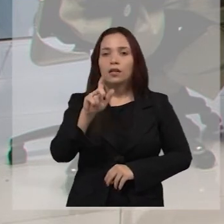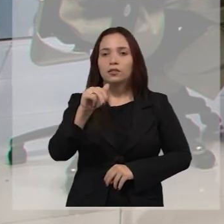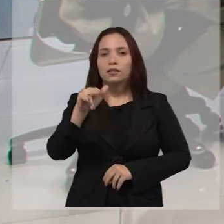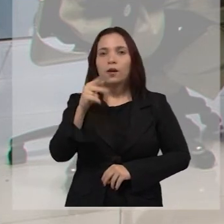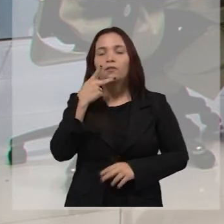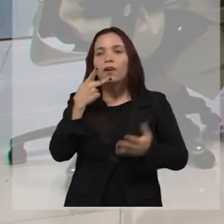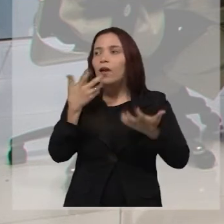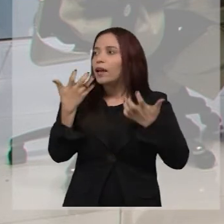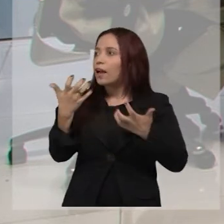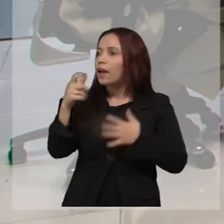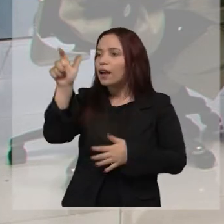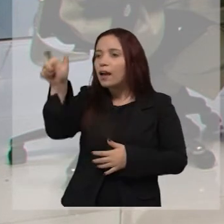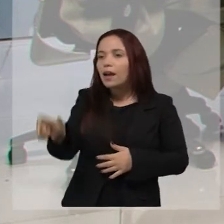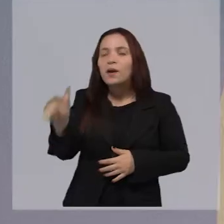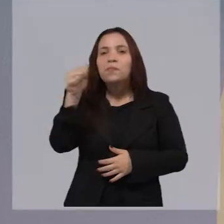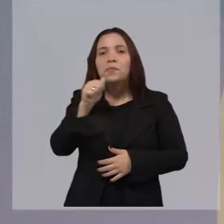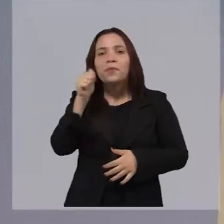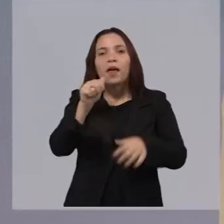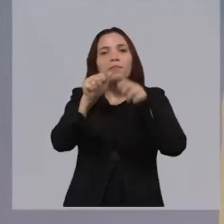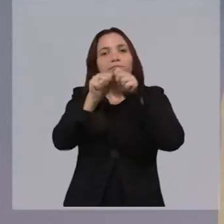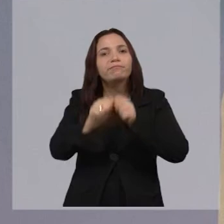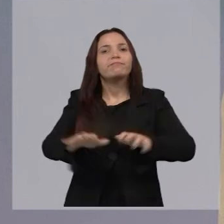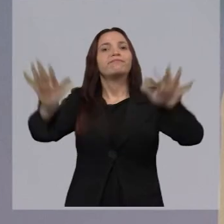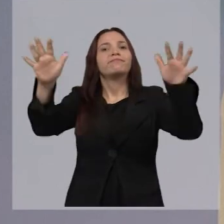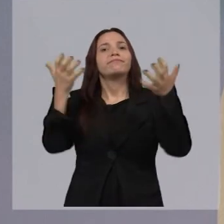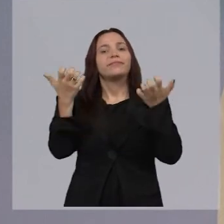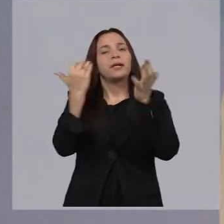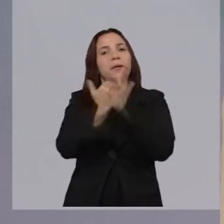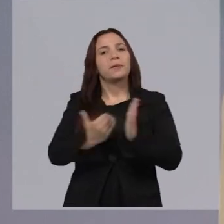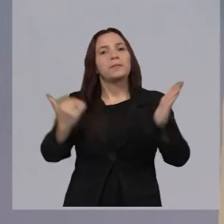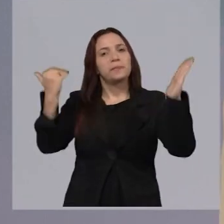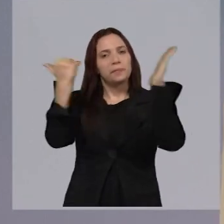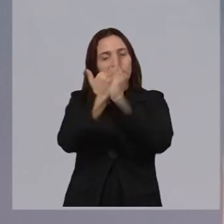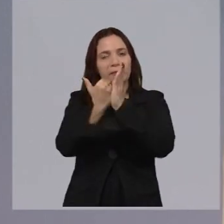mais Lídias para poder... né? Tem que encontrar onde